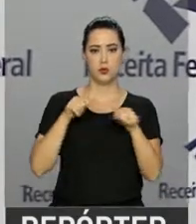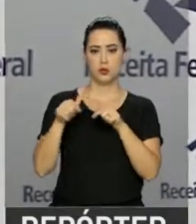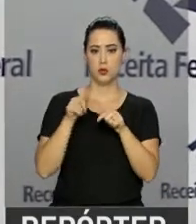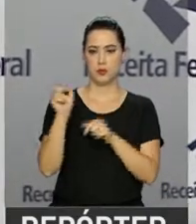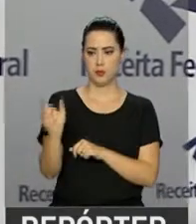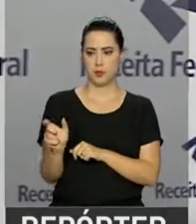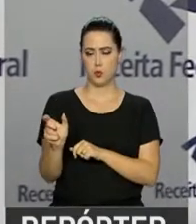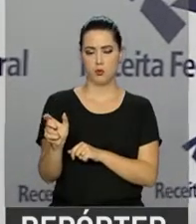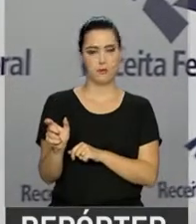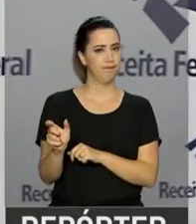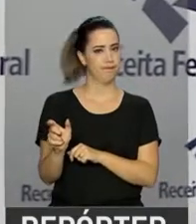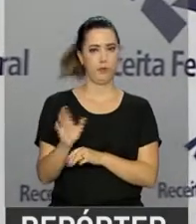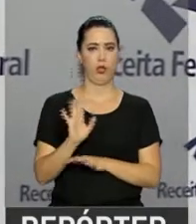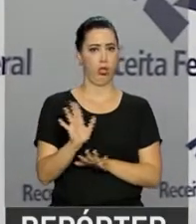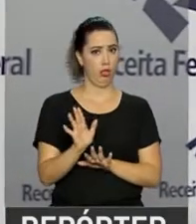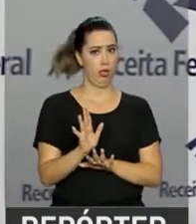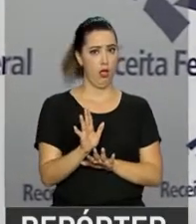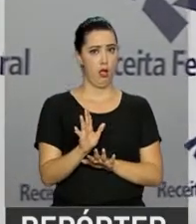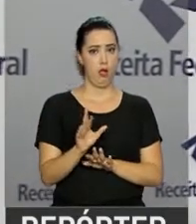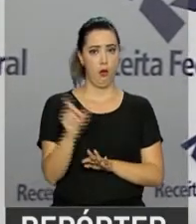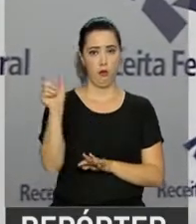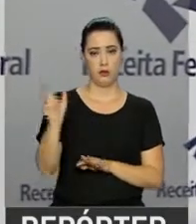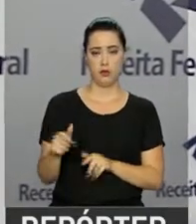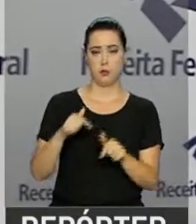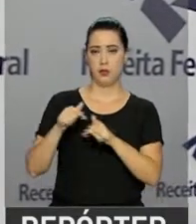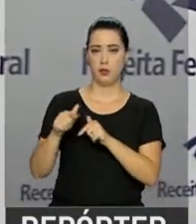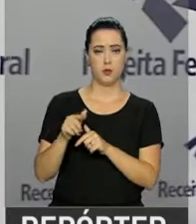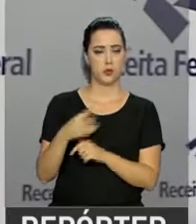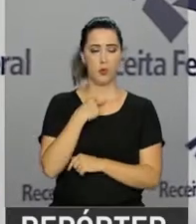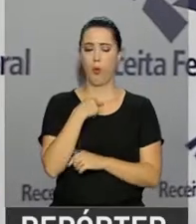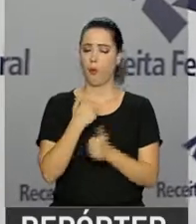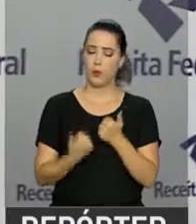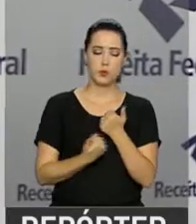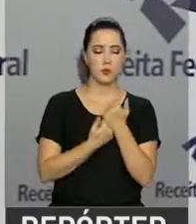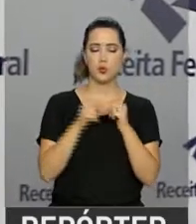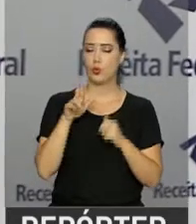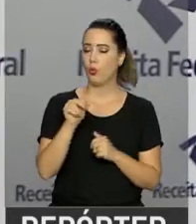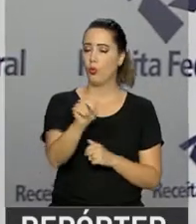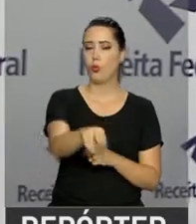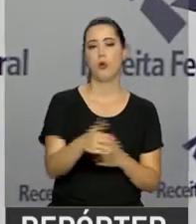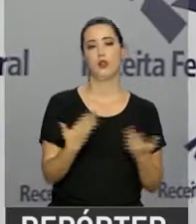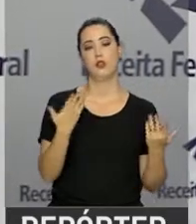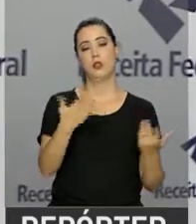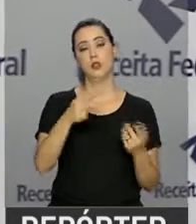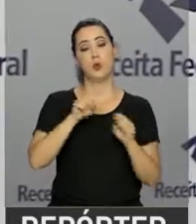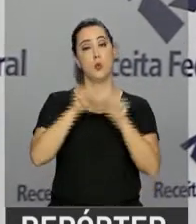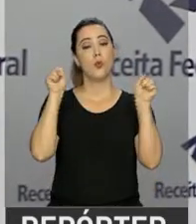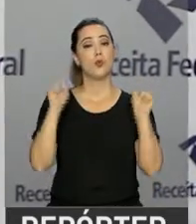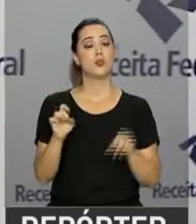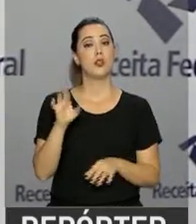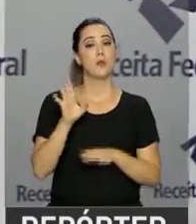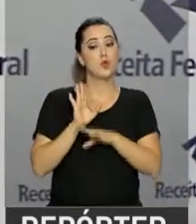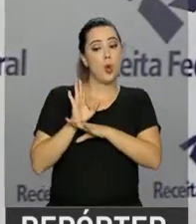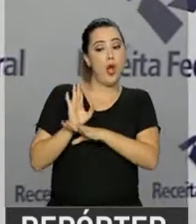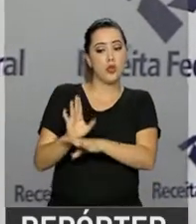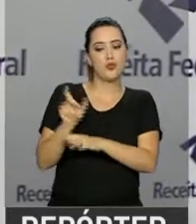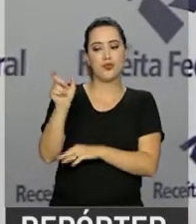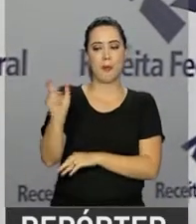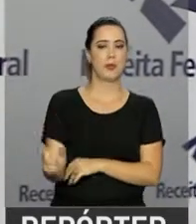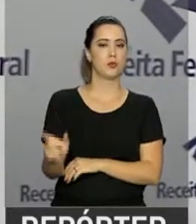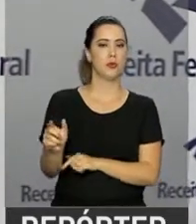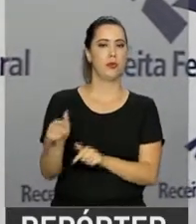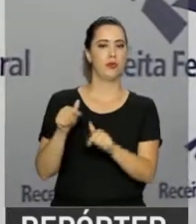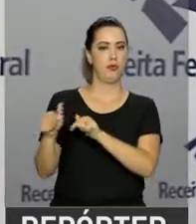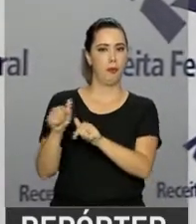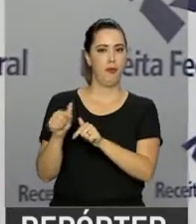de todos de forma alguma o trabalho auditor é insubstituível nesse aspecto o que vai o sistema fazer é ajudar o trabalho do auditor